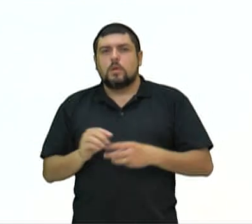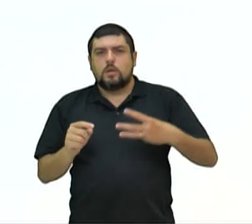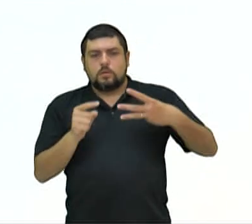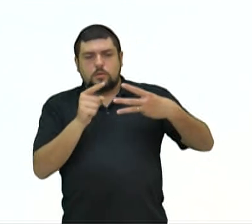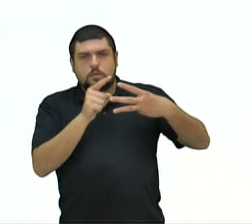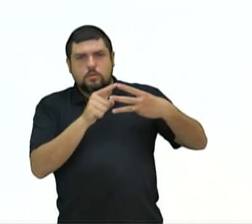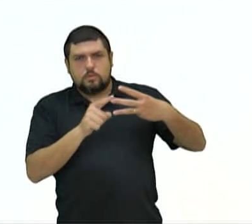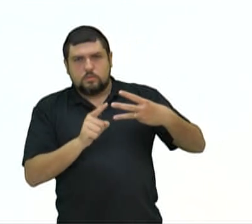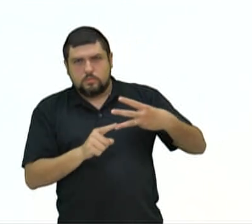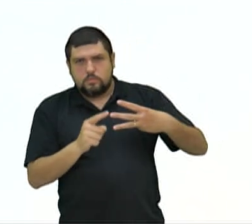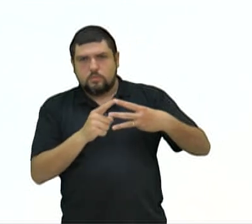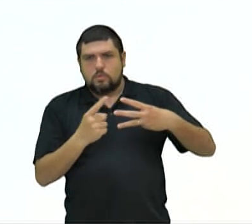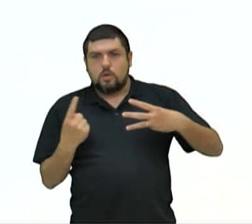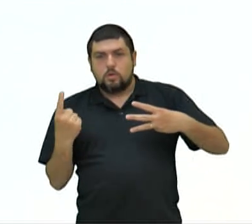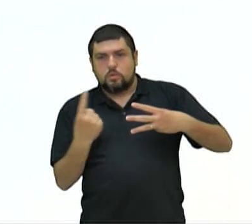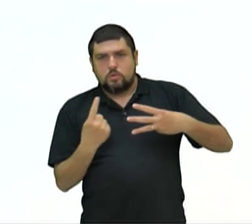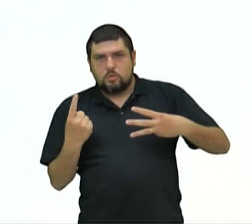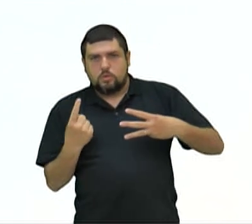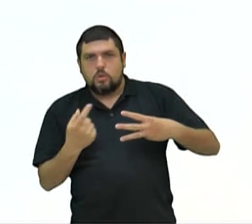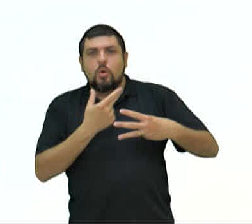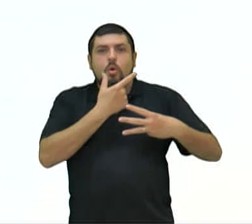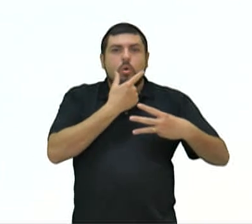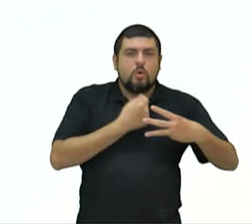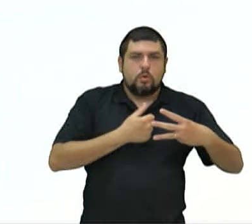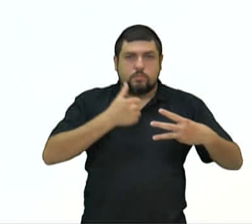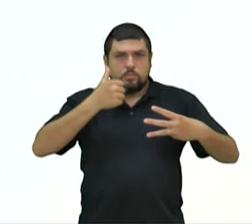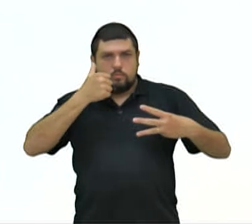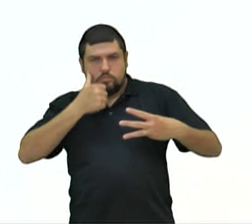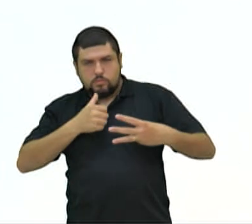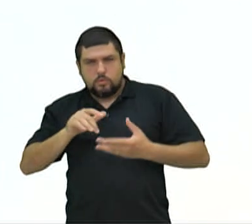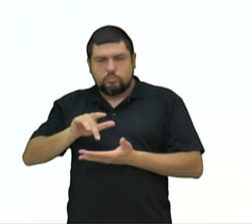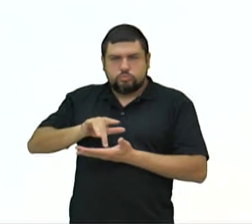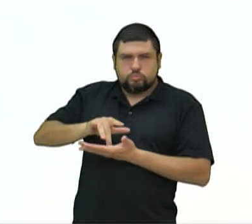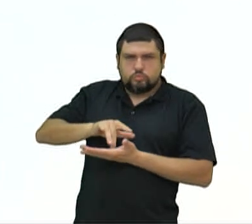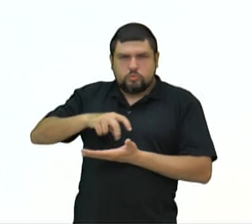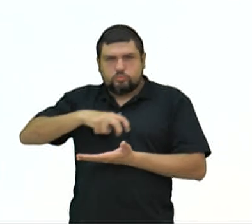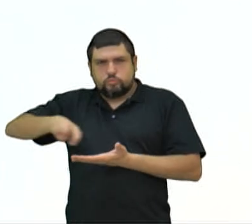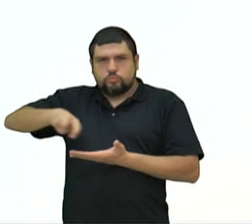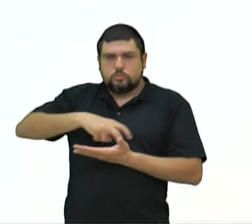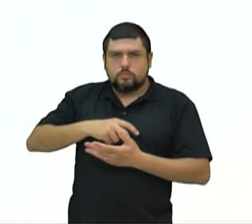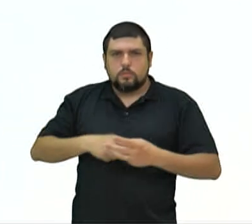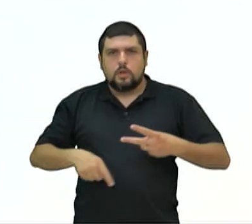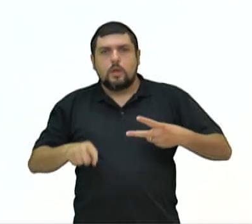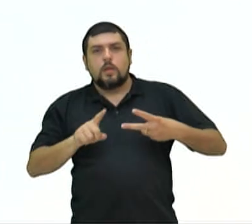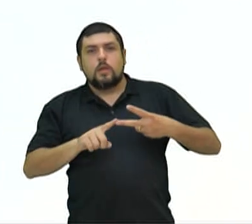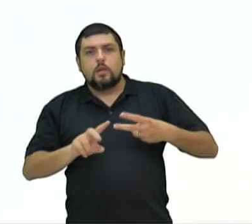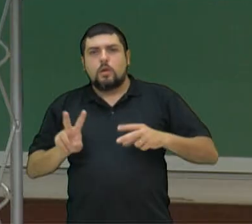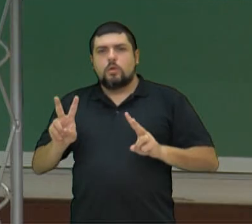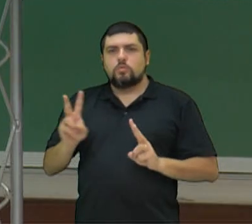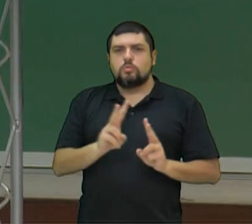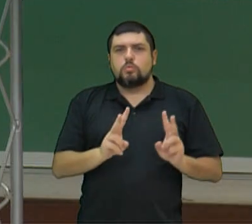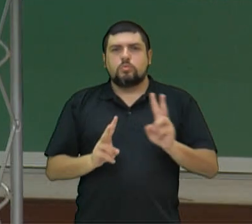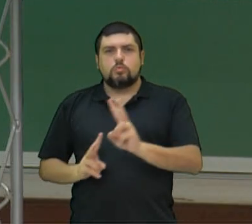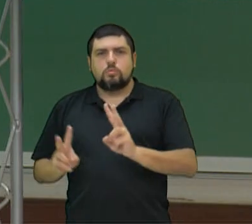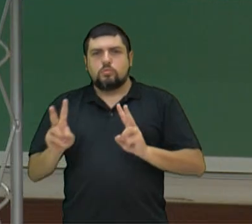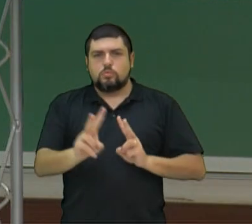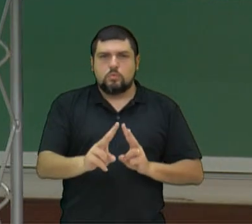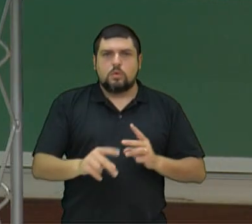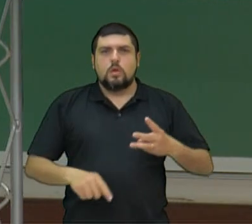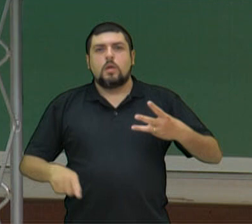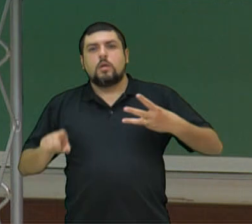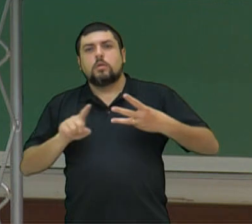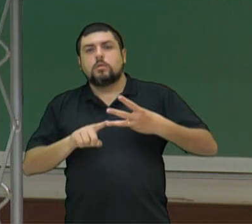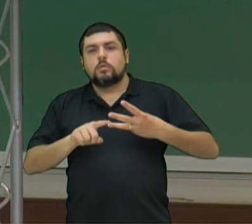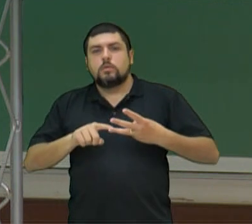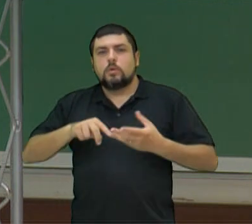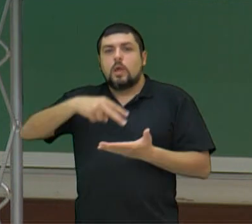a individual, para homens e para as mulheres, a dupla e a modalidade de dança